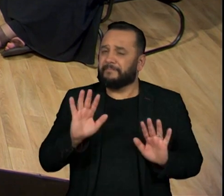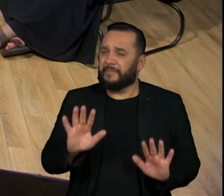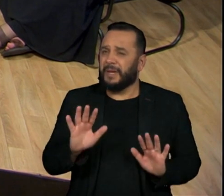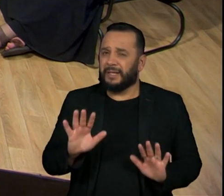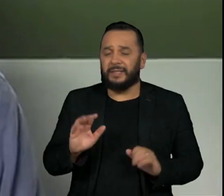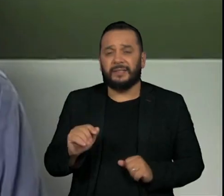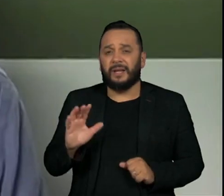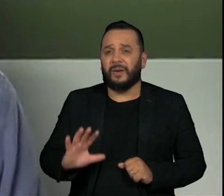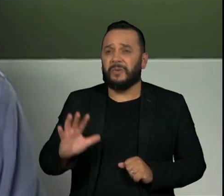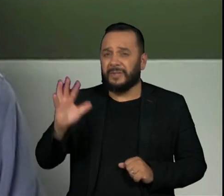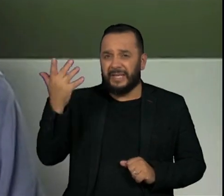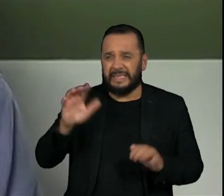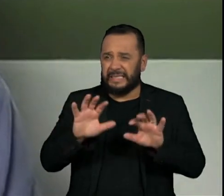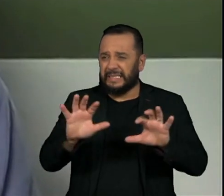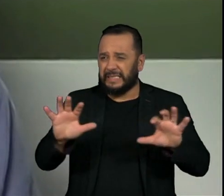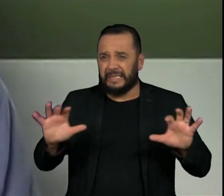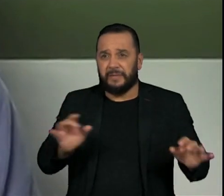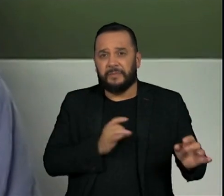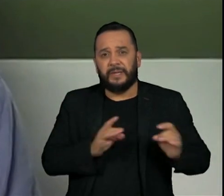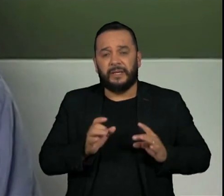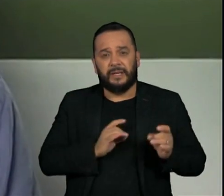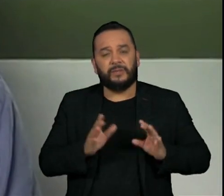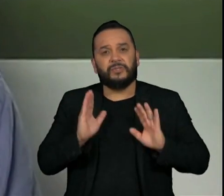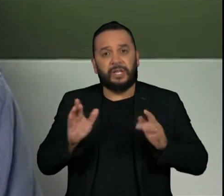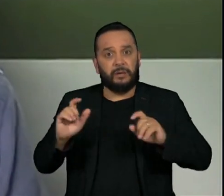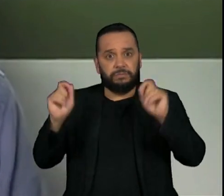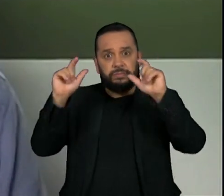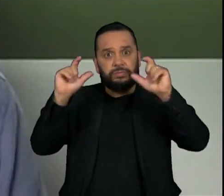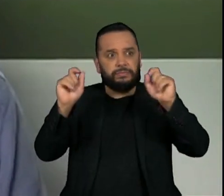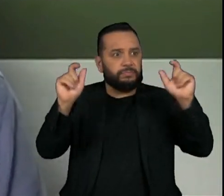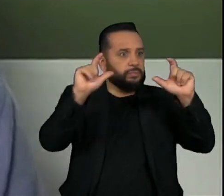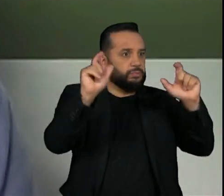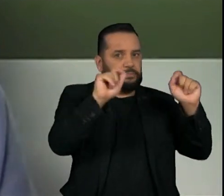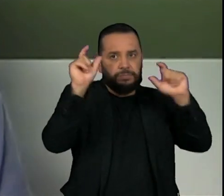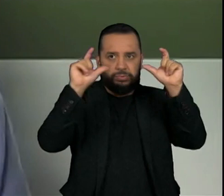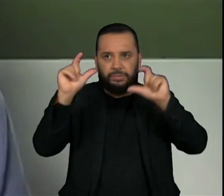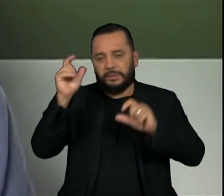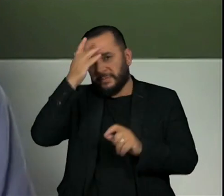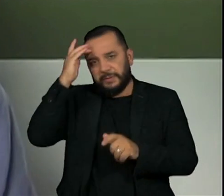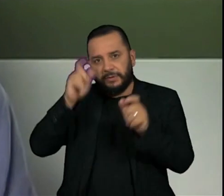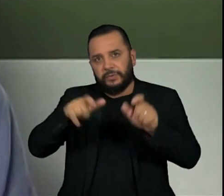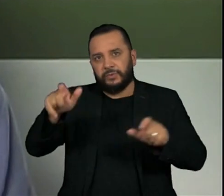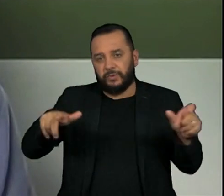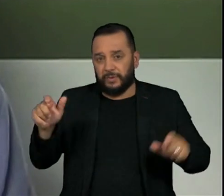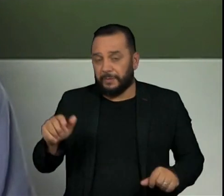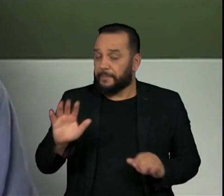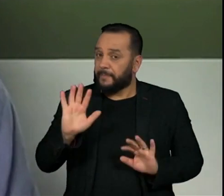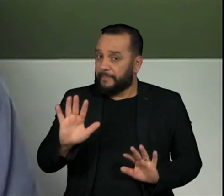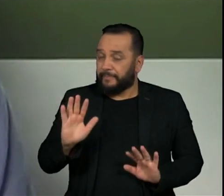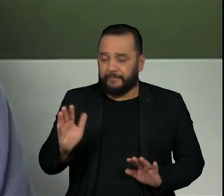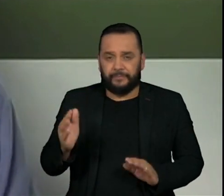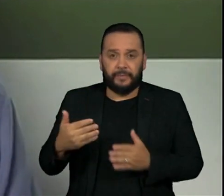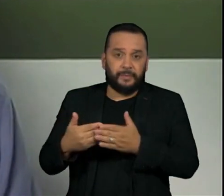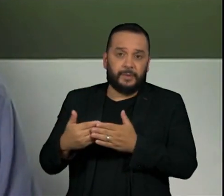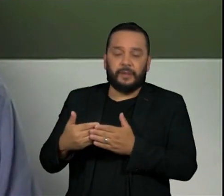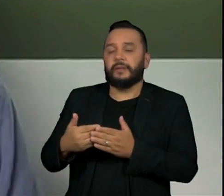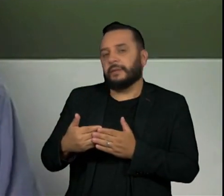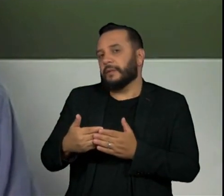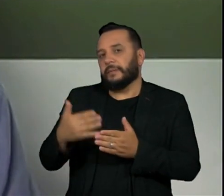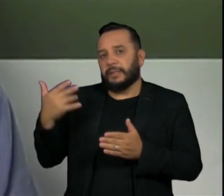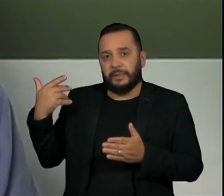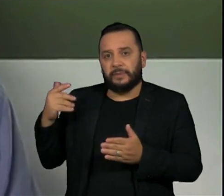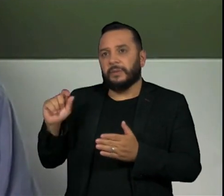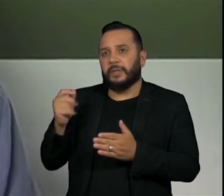dessa natureza é suficiente para assustar as pessoas. E se, particularmente os jovens, não estão